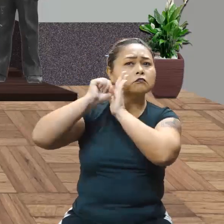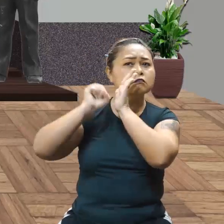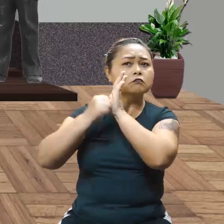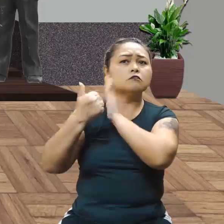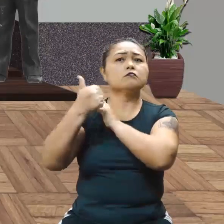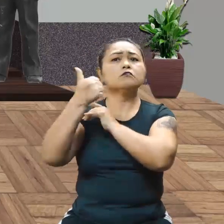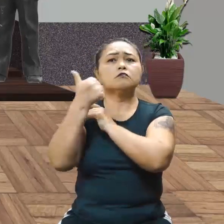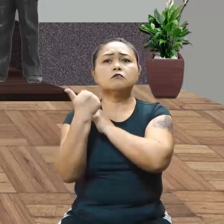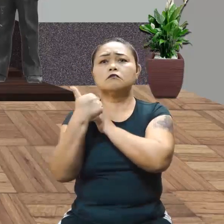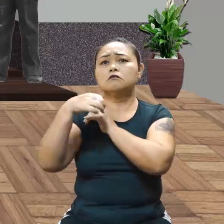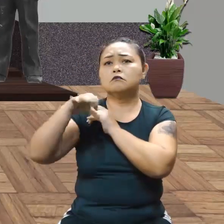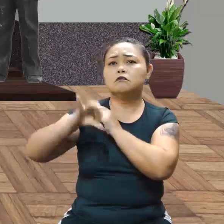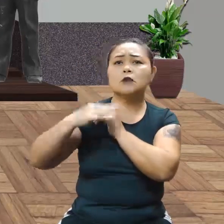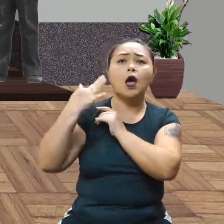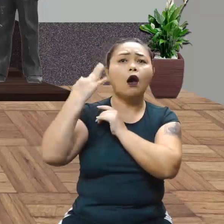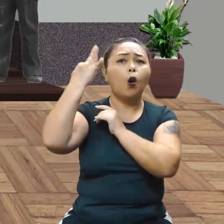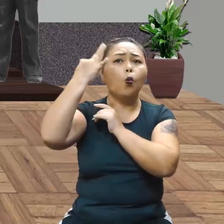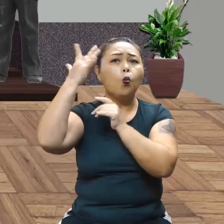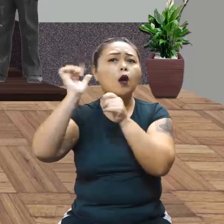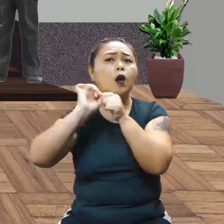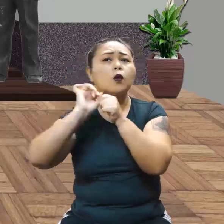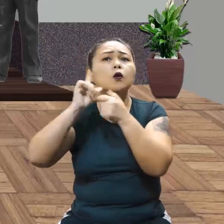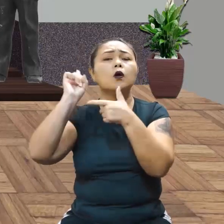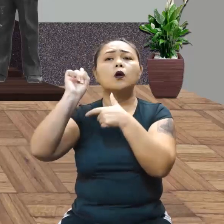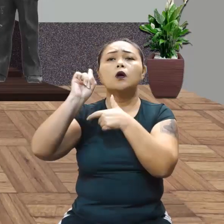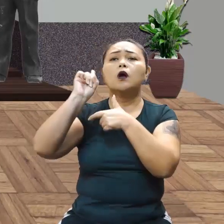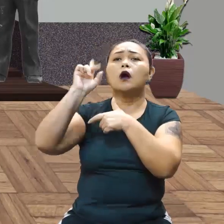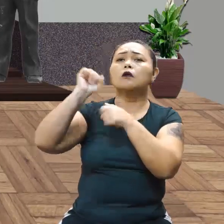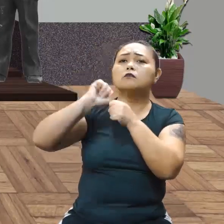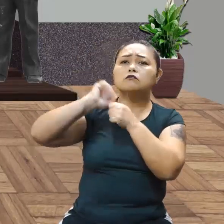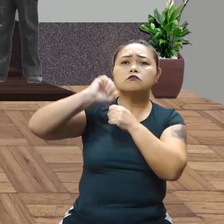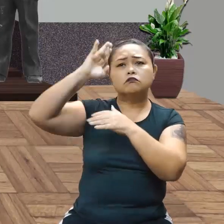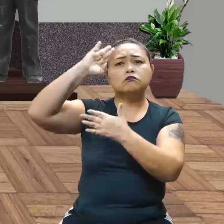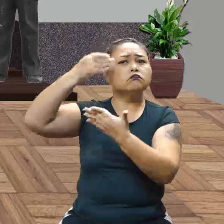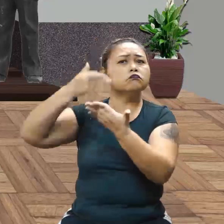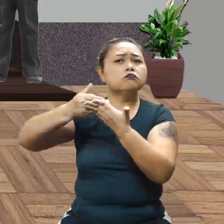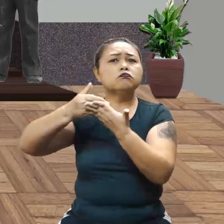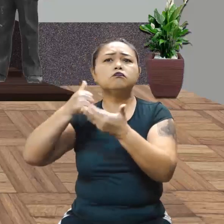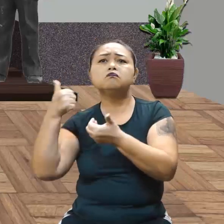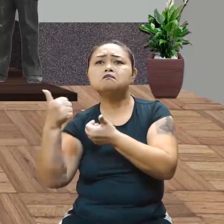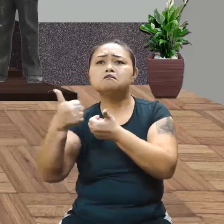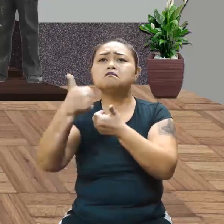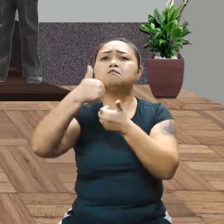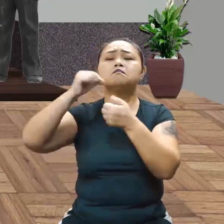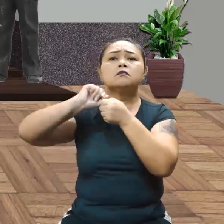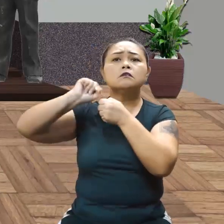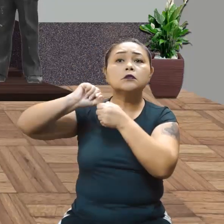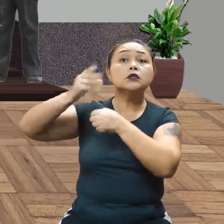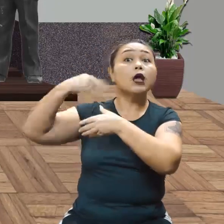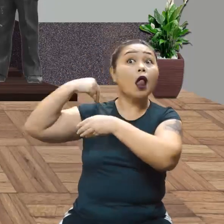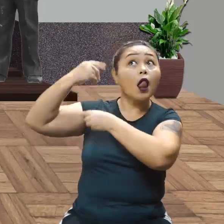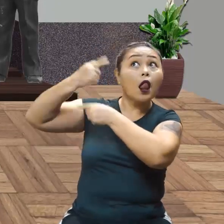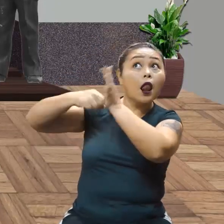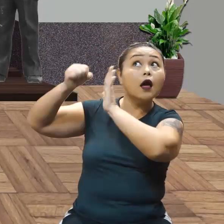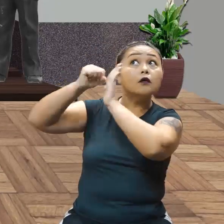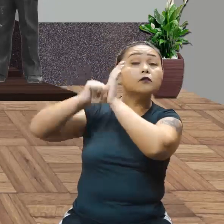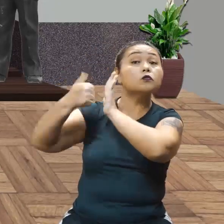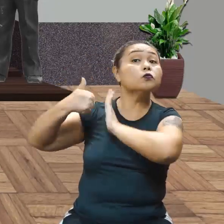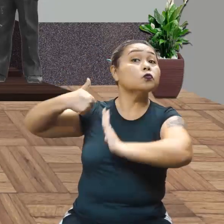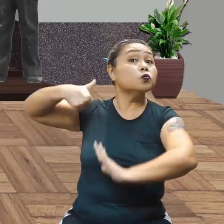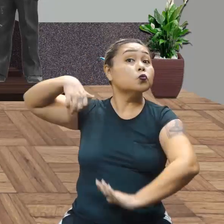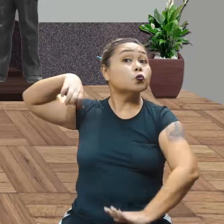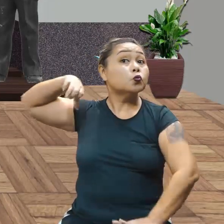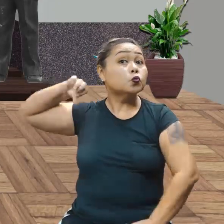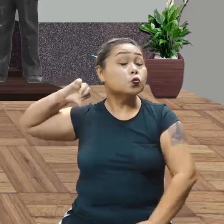a filosofia do século XIX, a filosofia positivista, que é trazida do século XIX.